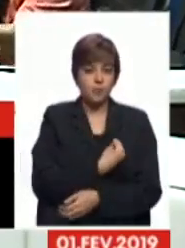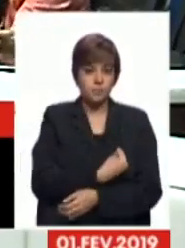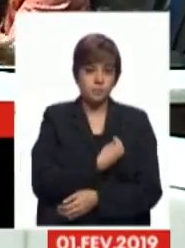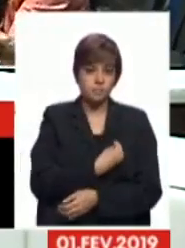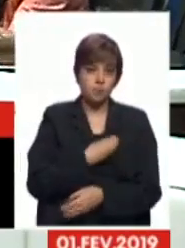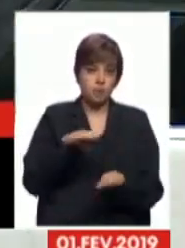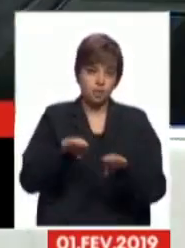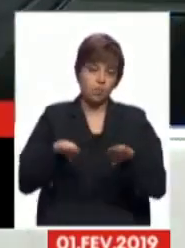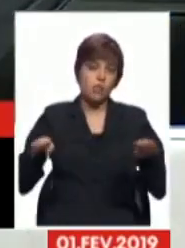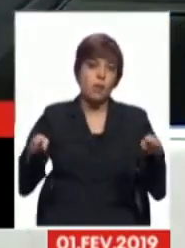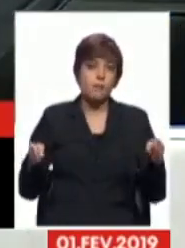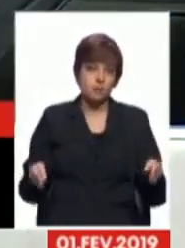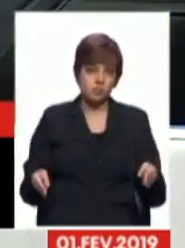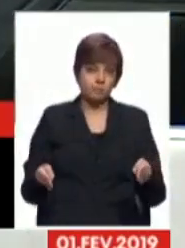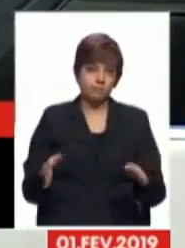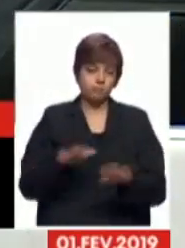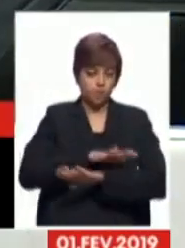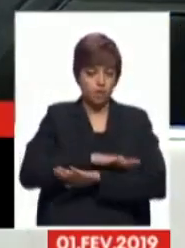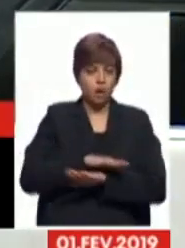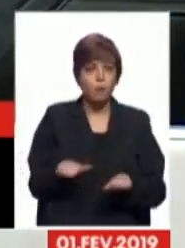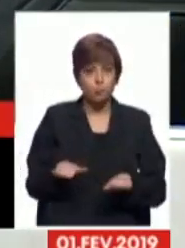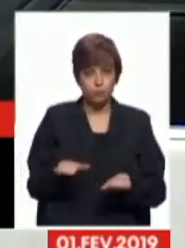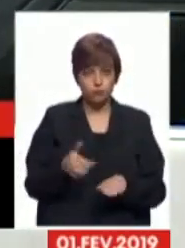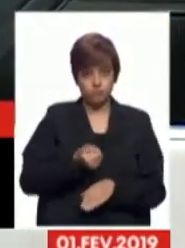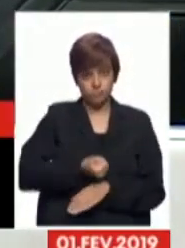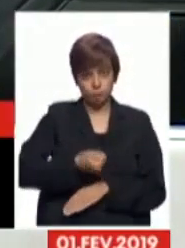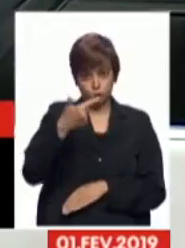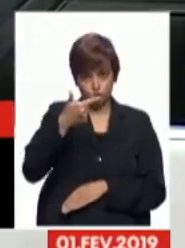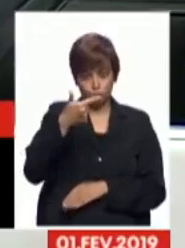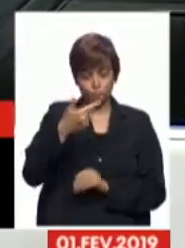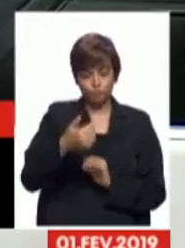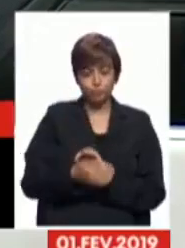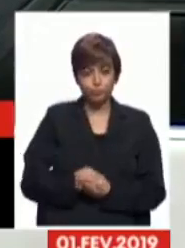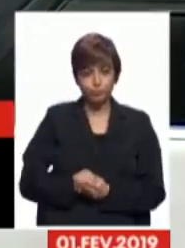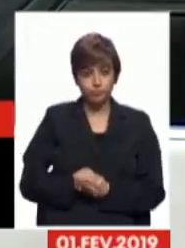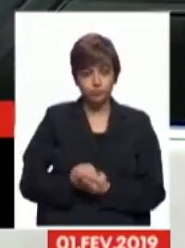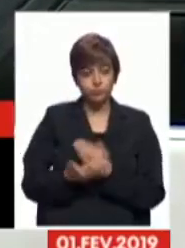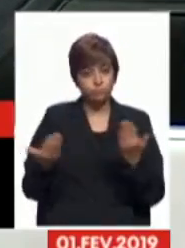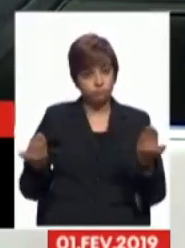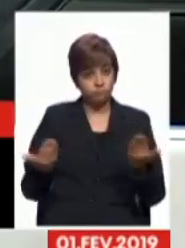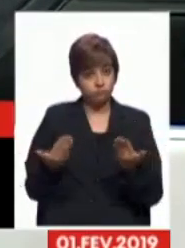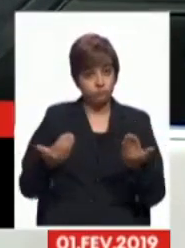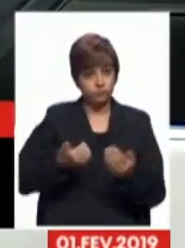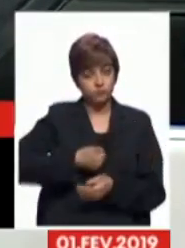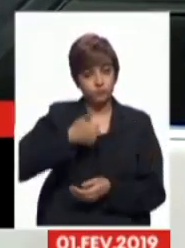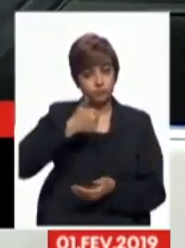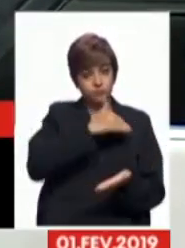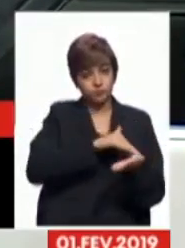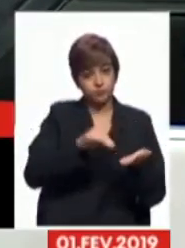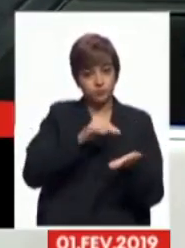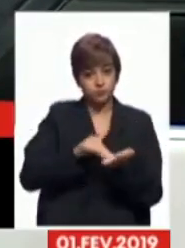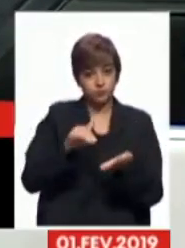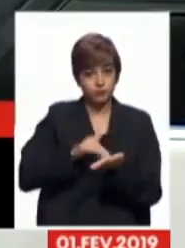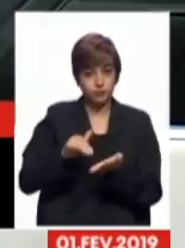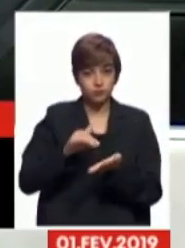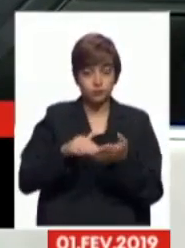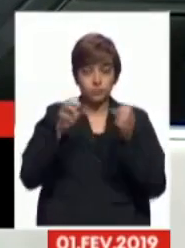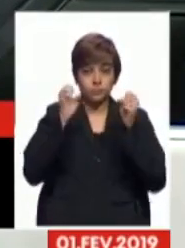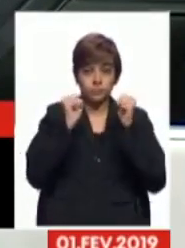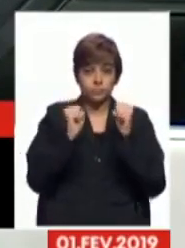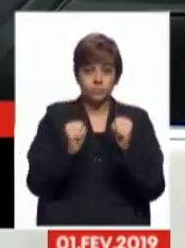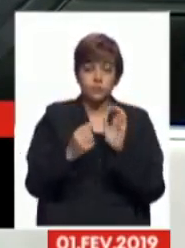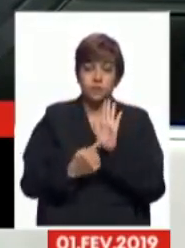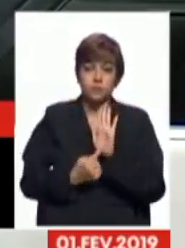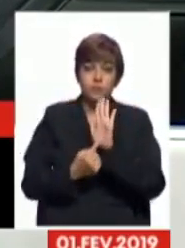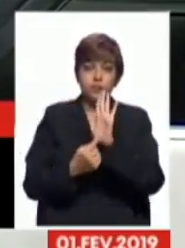da Assembleia. Então, encerrou às 12 horas. Com a palavra, o primeiro secretário para que proceda à apresentação